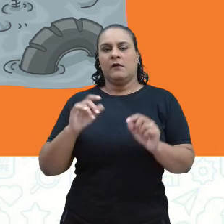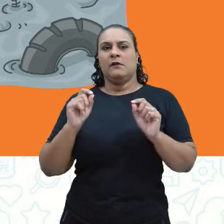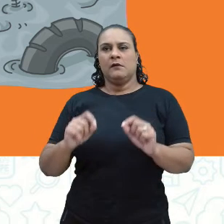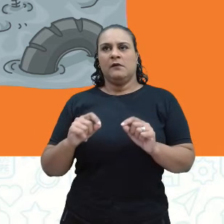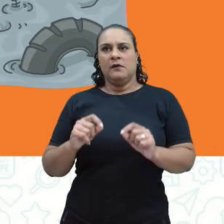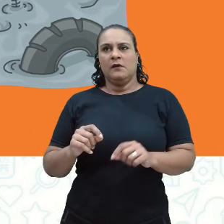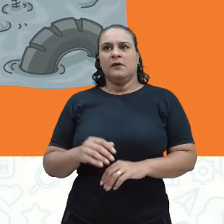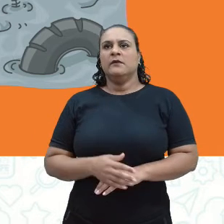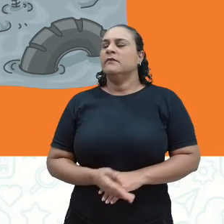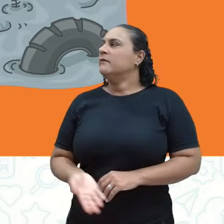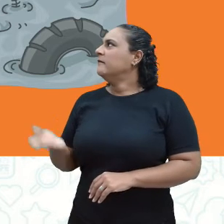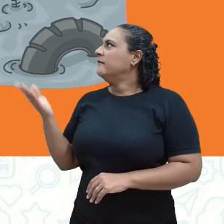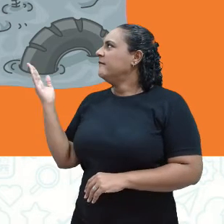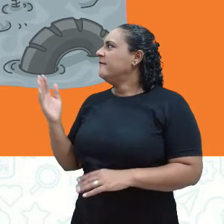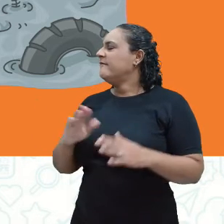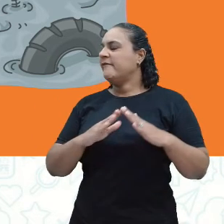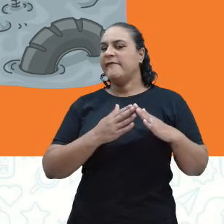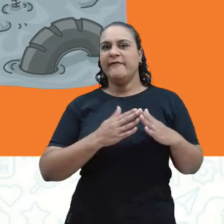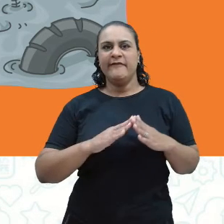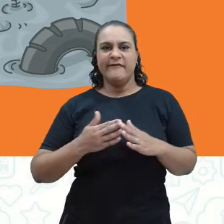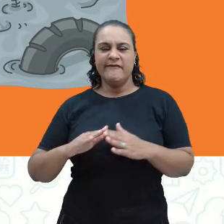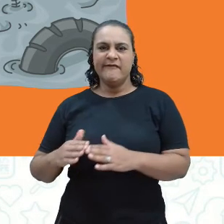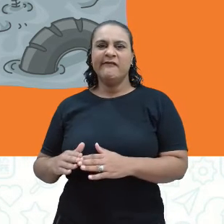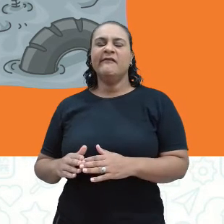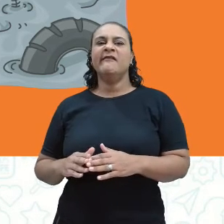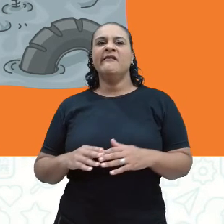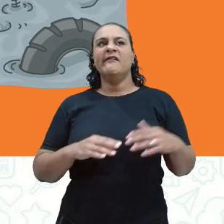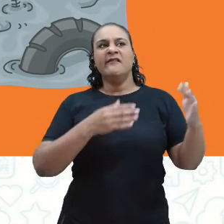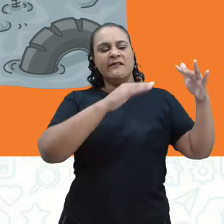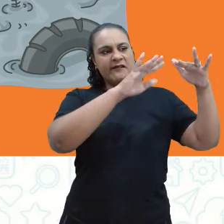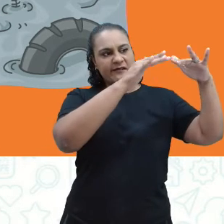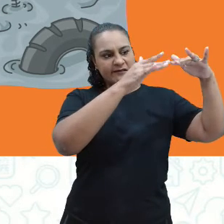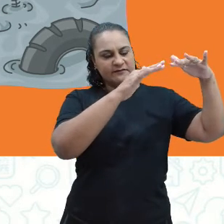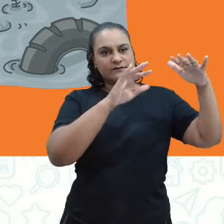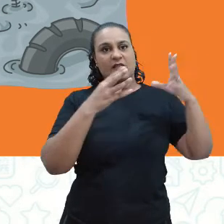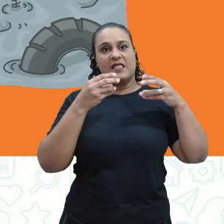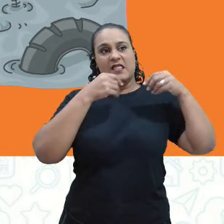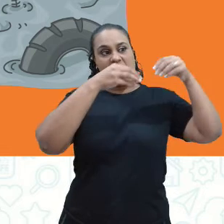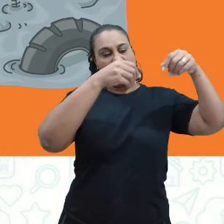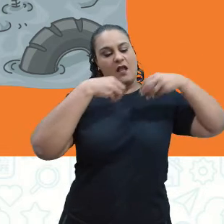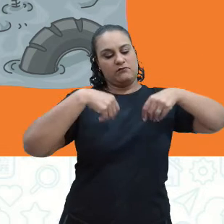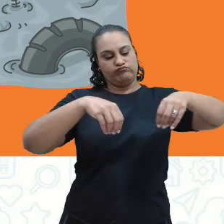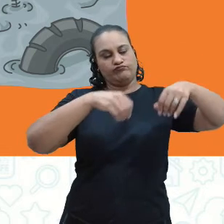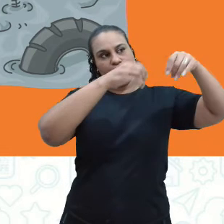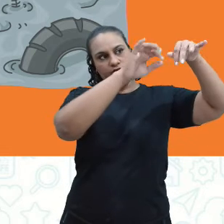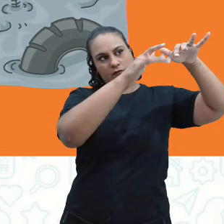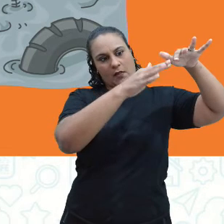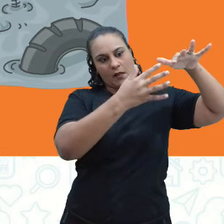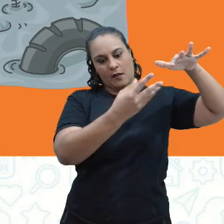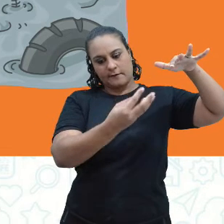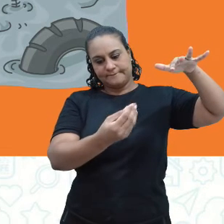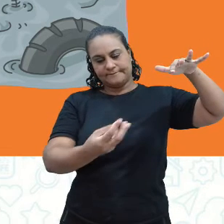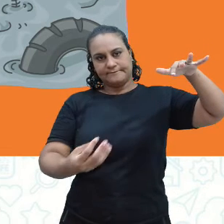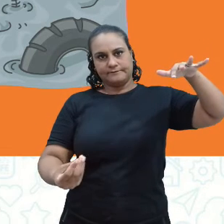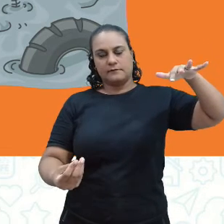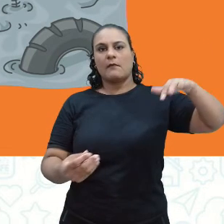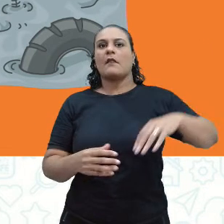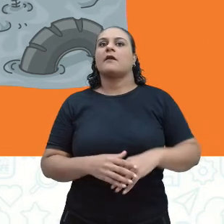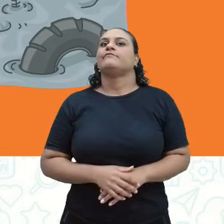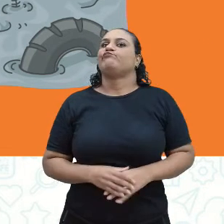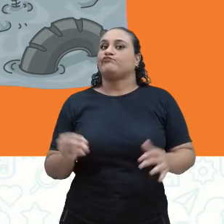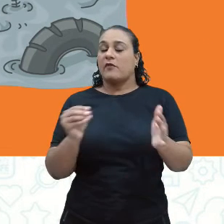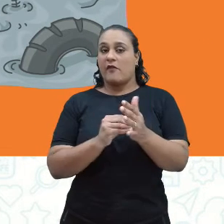Quando favelas com alto risco de deslizamento de terra, não é isso? E aí a gente vê omissões, ausência de